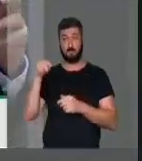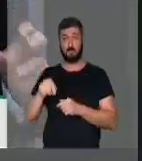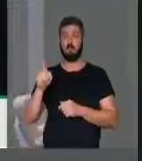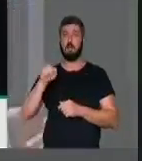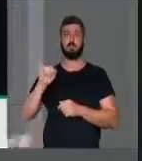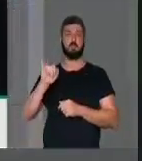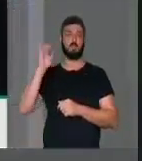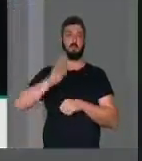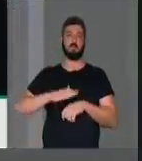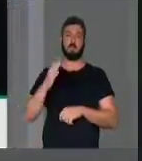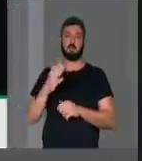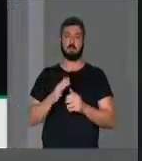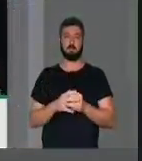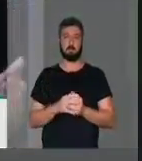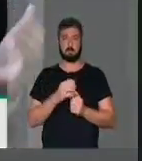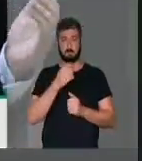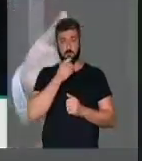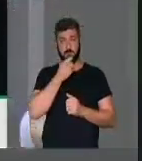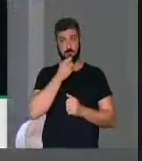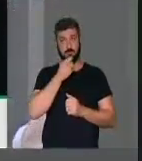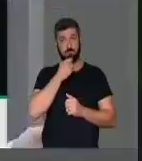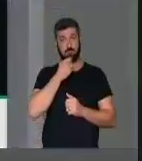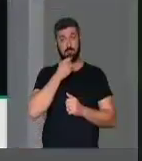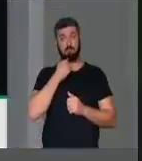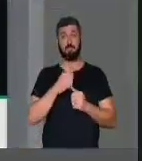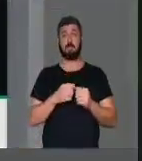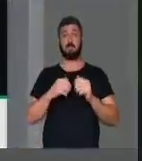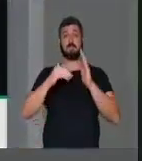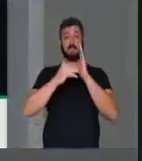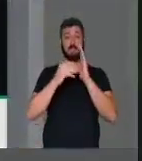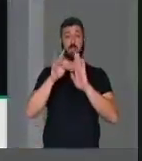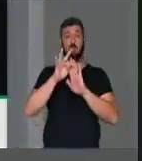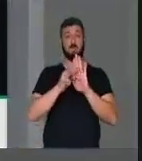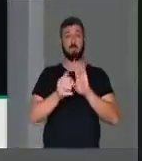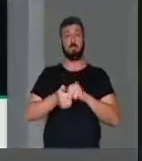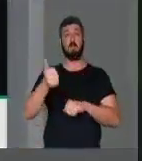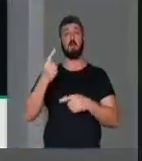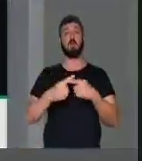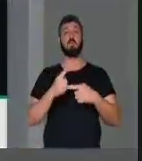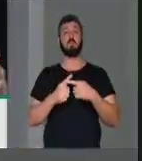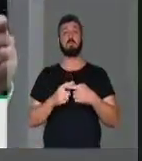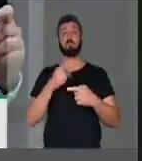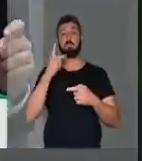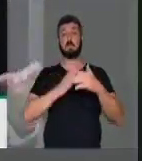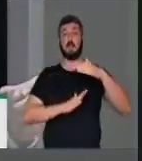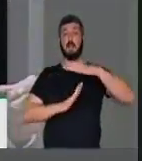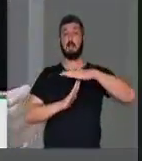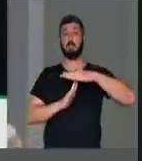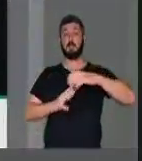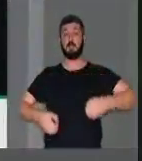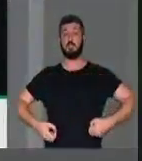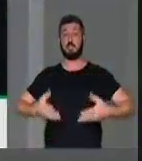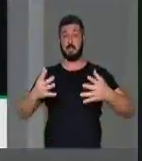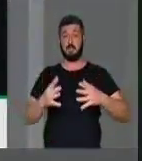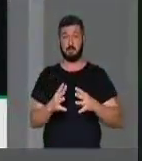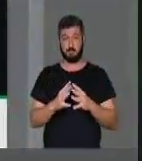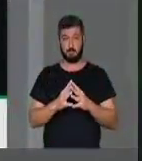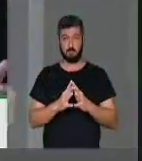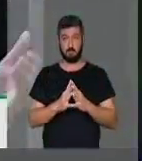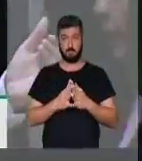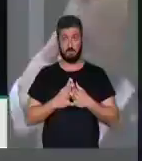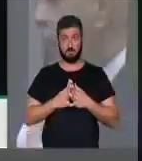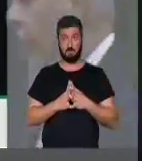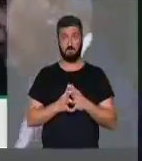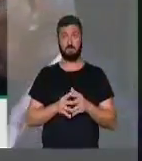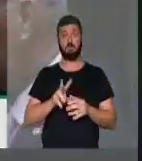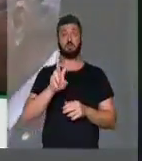é o fundamental, que o texto do Senado seria melhor, porque ele estabelece limite de gastos em